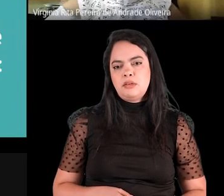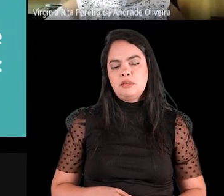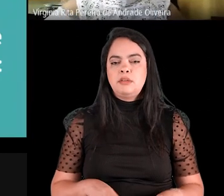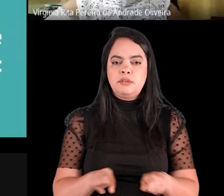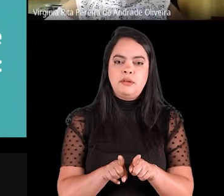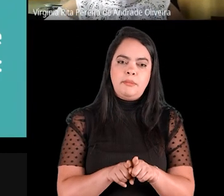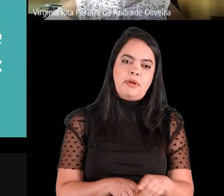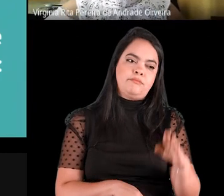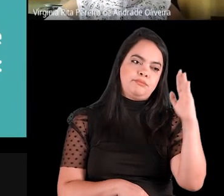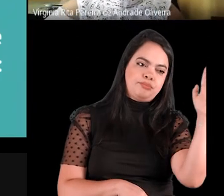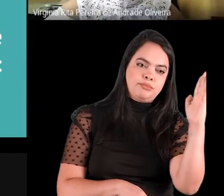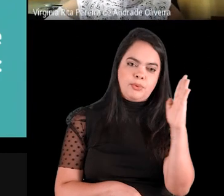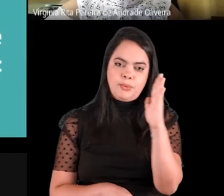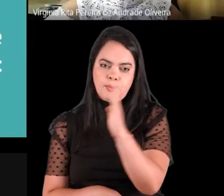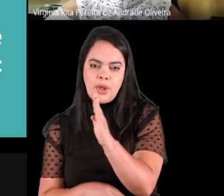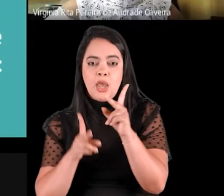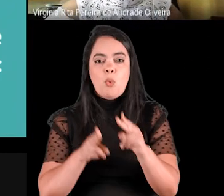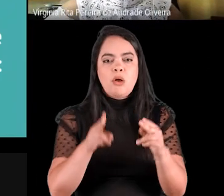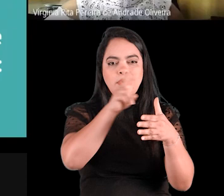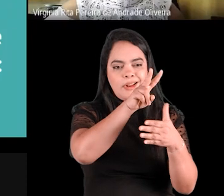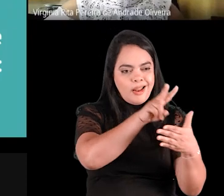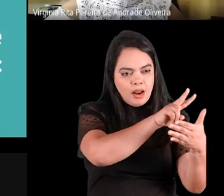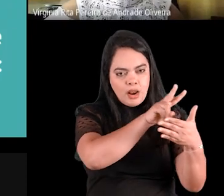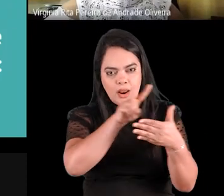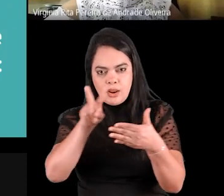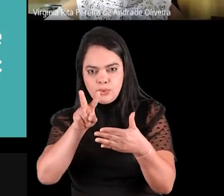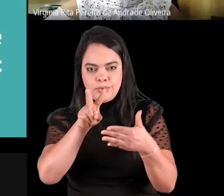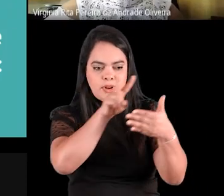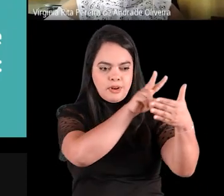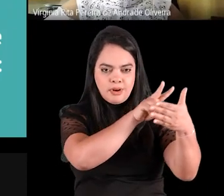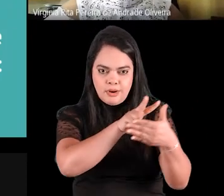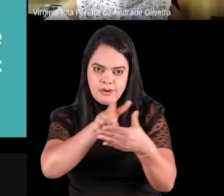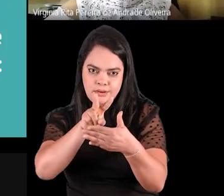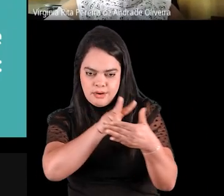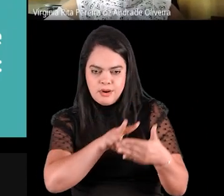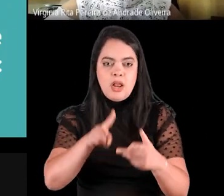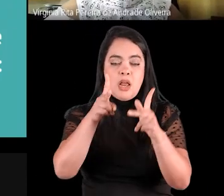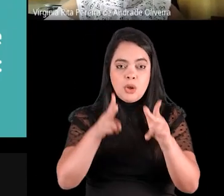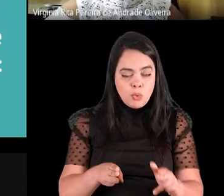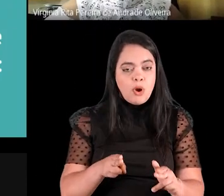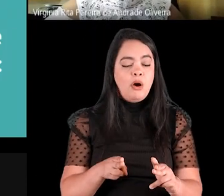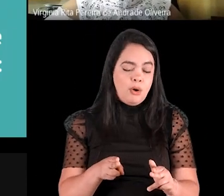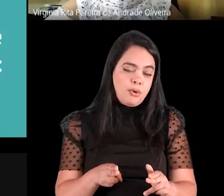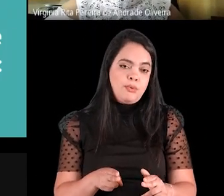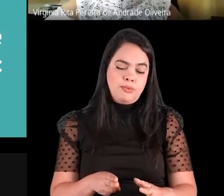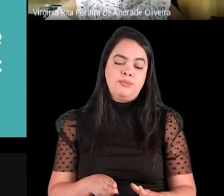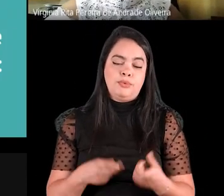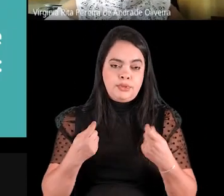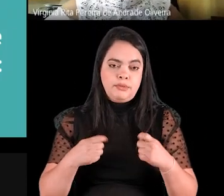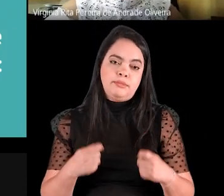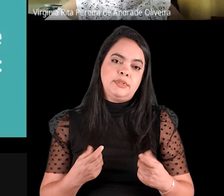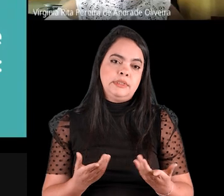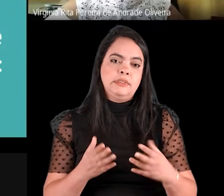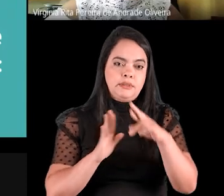esquerda para direita, que é o sentido da leitura, né? Então, ele traz esses parâmetros para a gente poder fazer esse exercício da